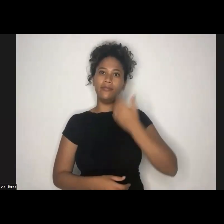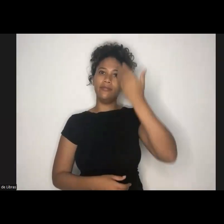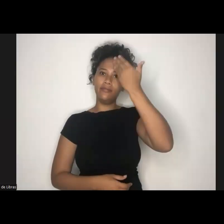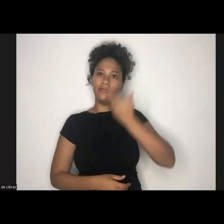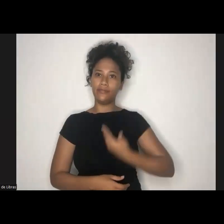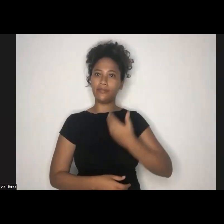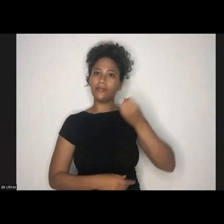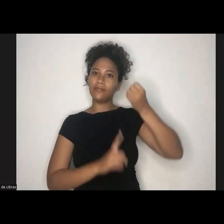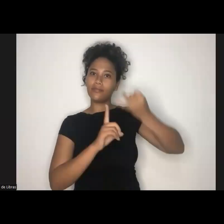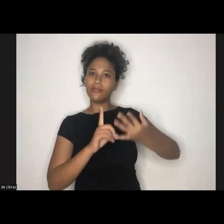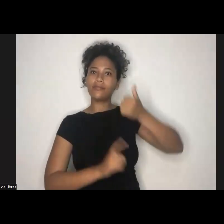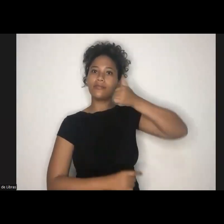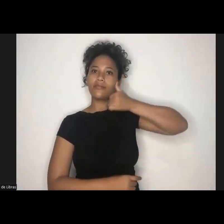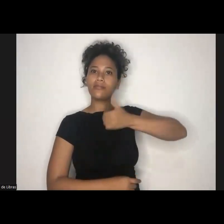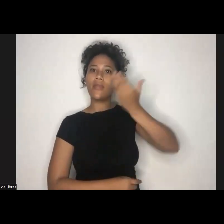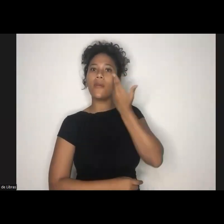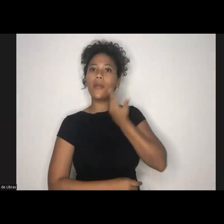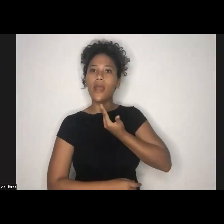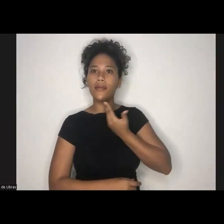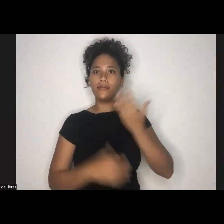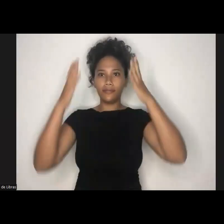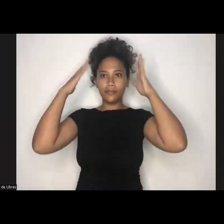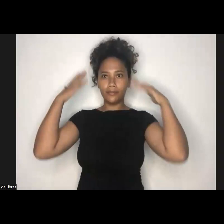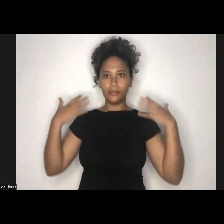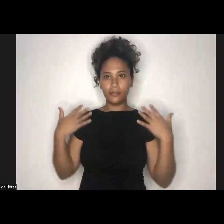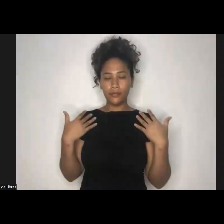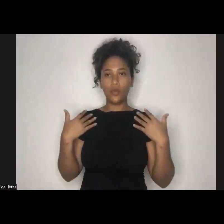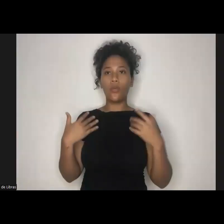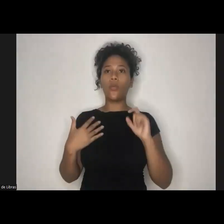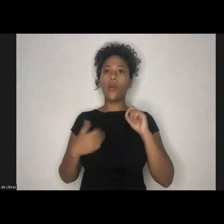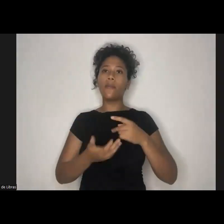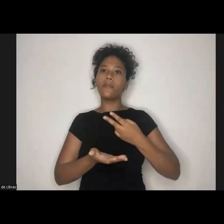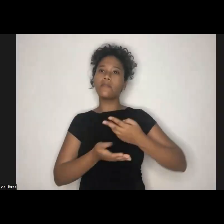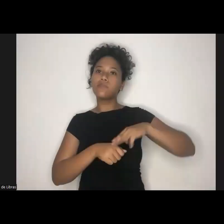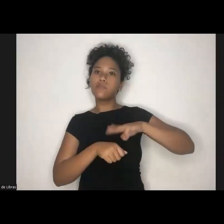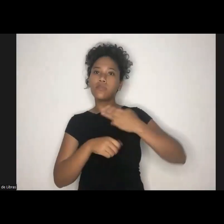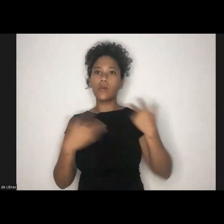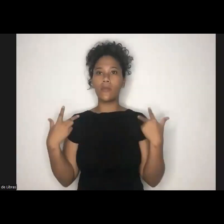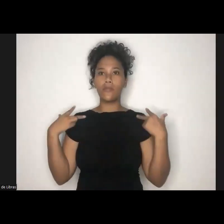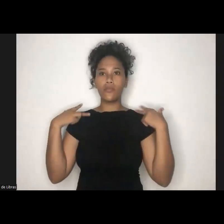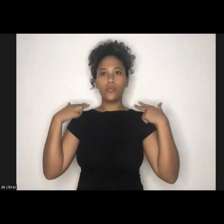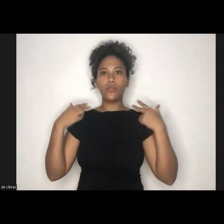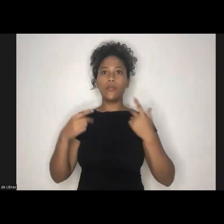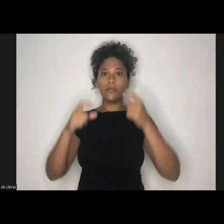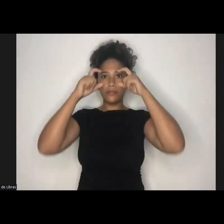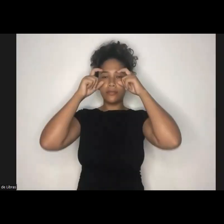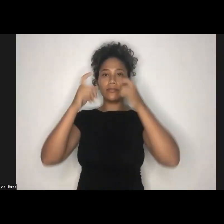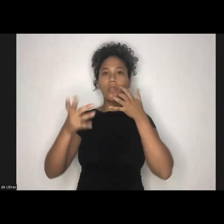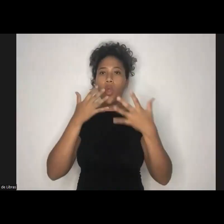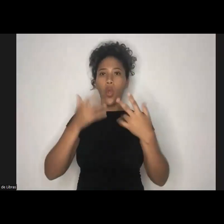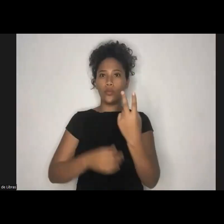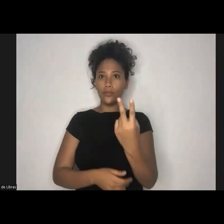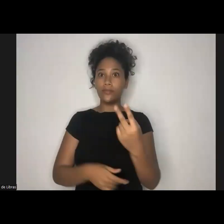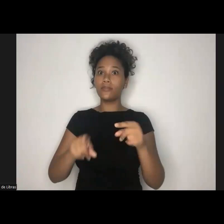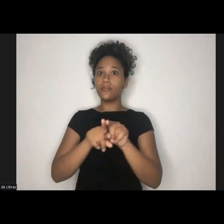pele branca cabelos castanhos lisos na altura do ombro um óculos Bicolor tô usando